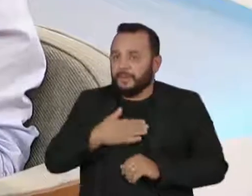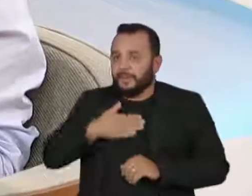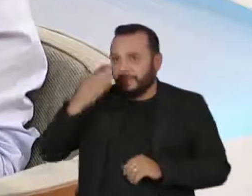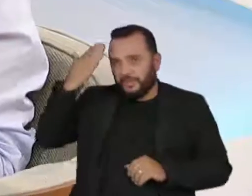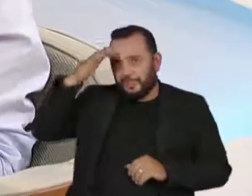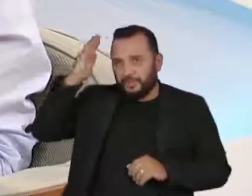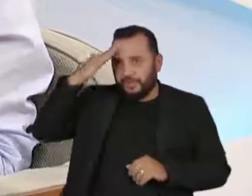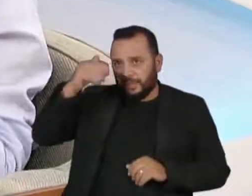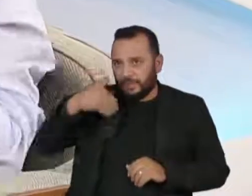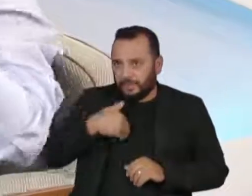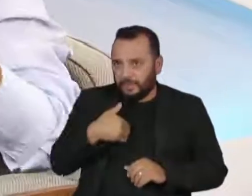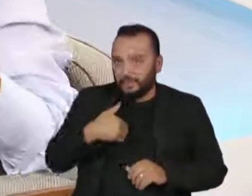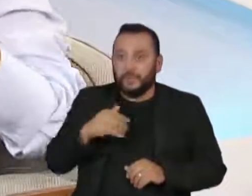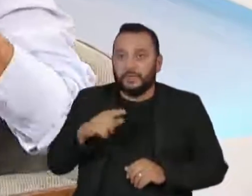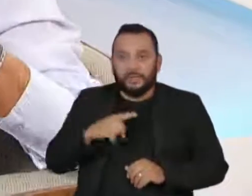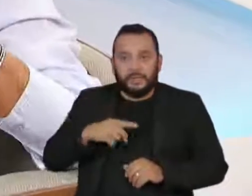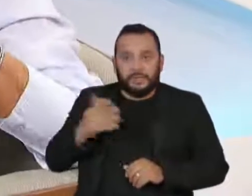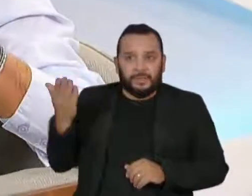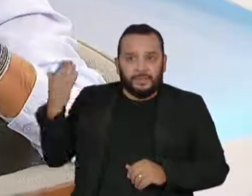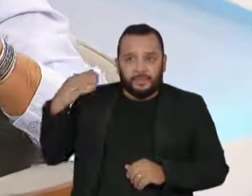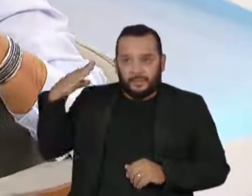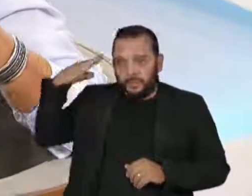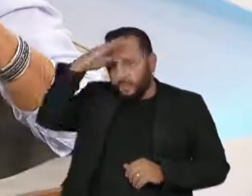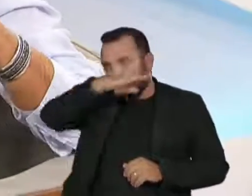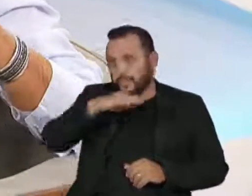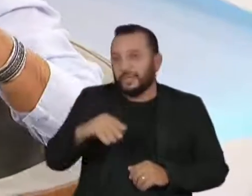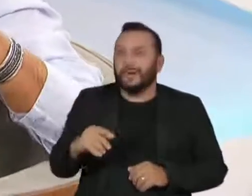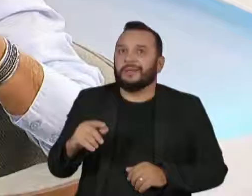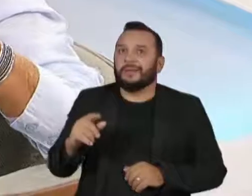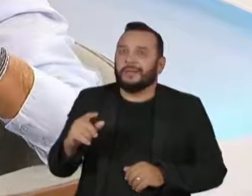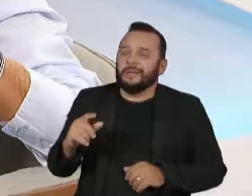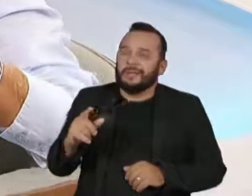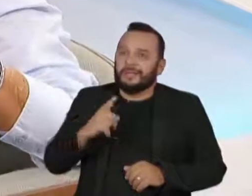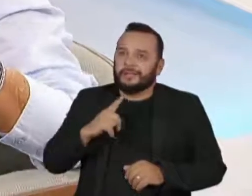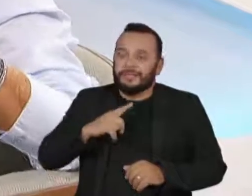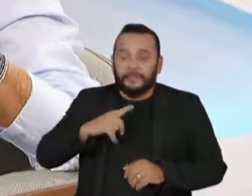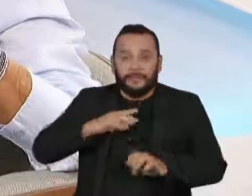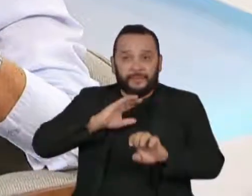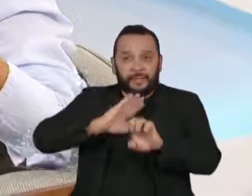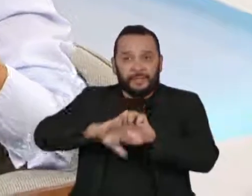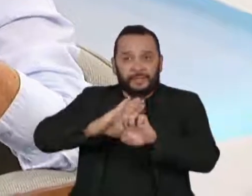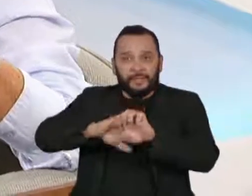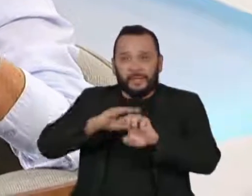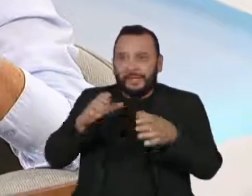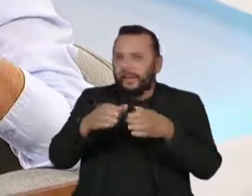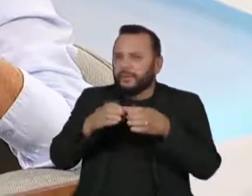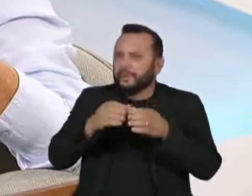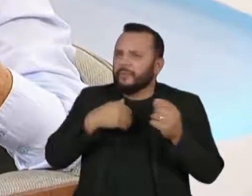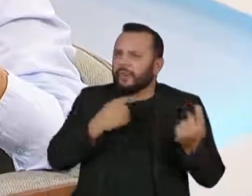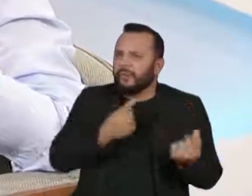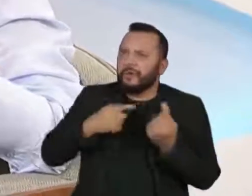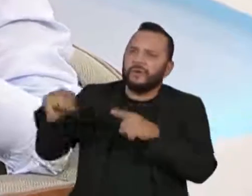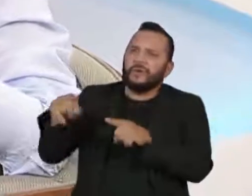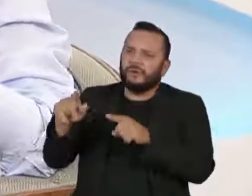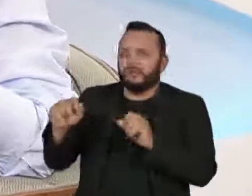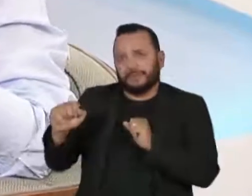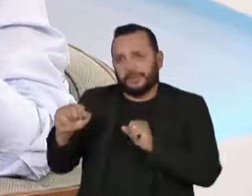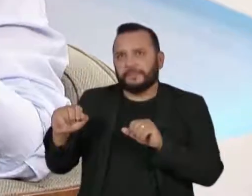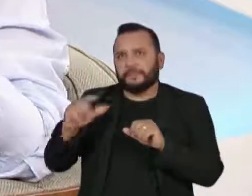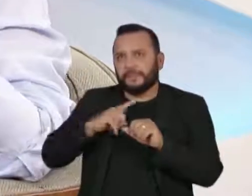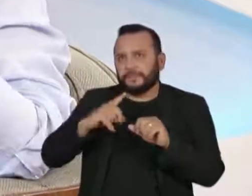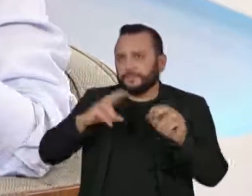acho que quando você tinha um governo Bolsonaro, você tinha uma esquerda, uma oposição, as